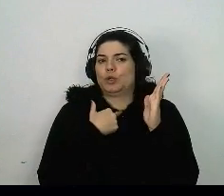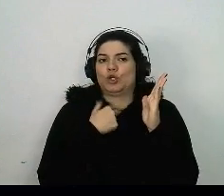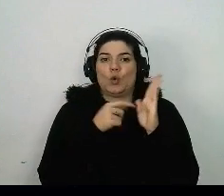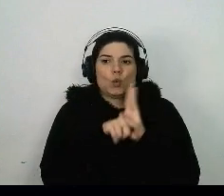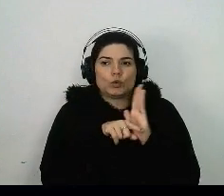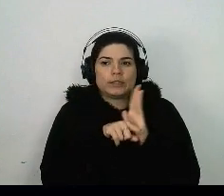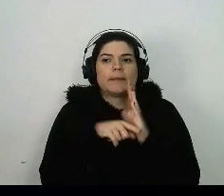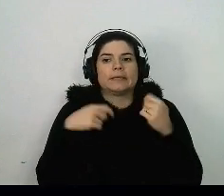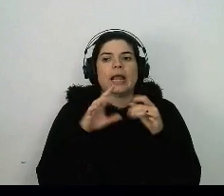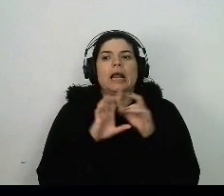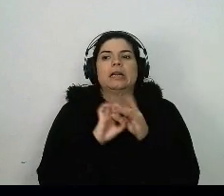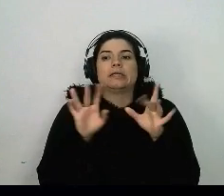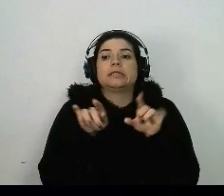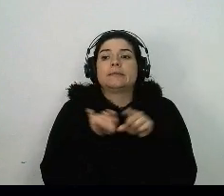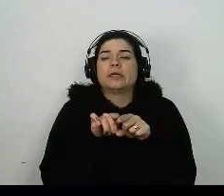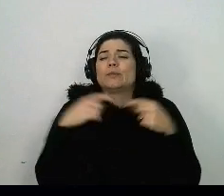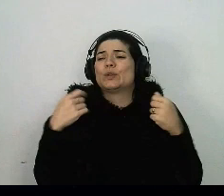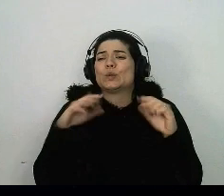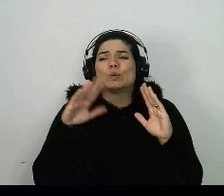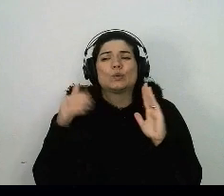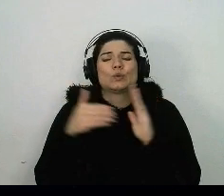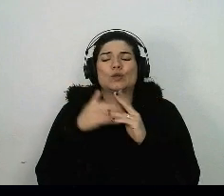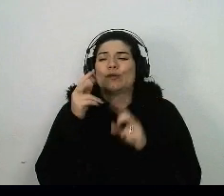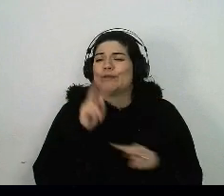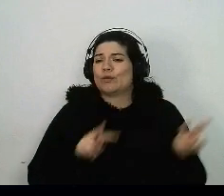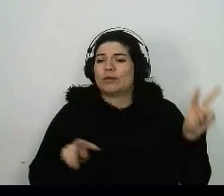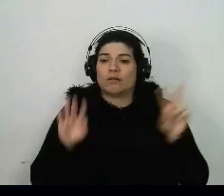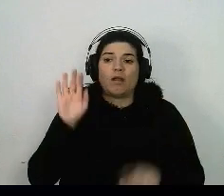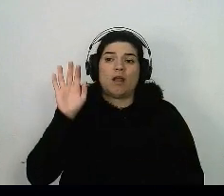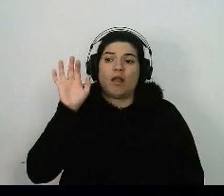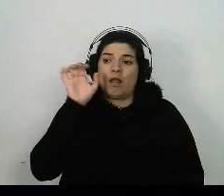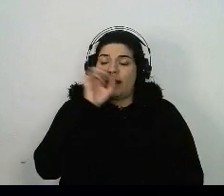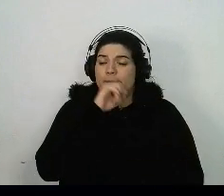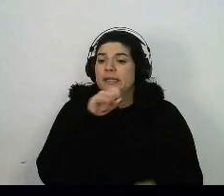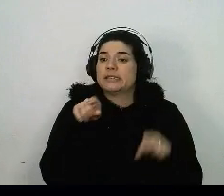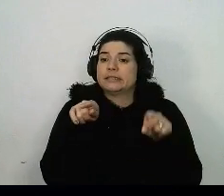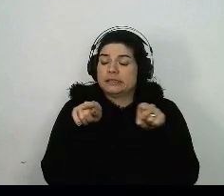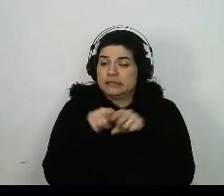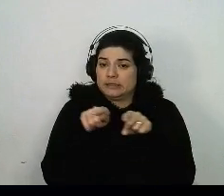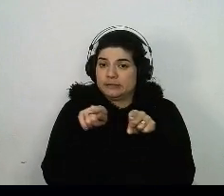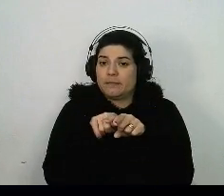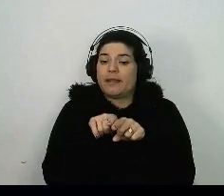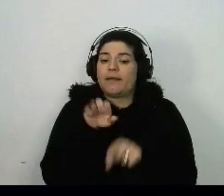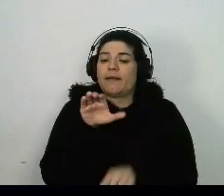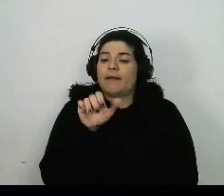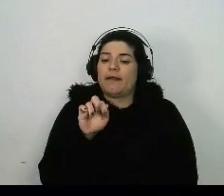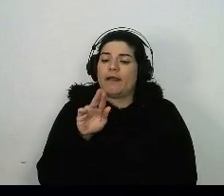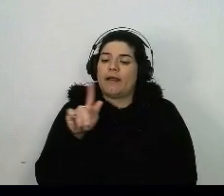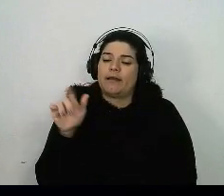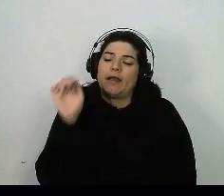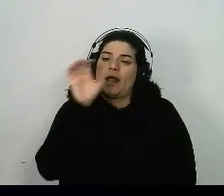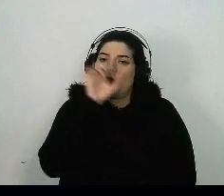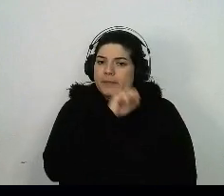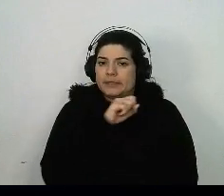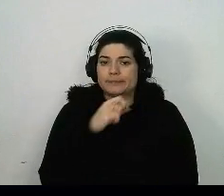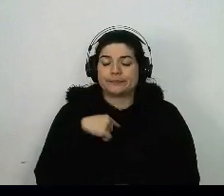ter toda a minha visualização de forma rápida e uma carga muito rápida. Tá? As 3 que a gente conseguiu analisar